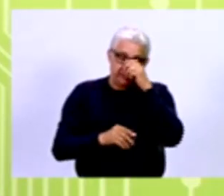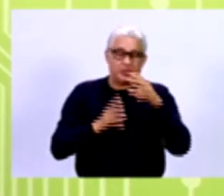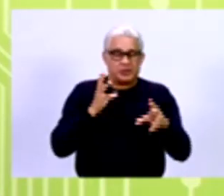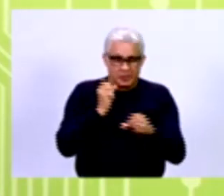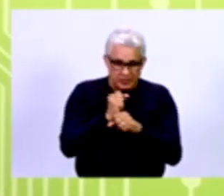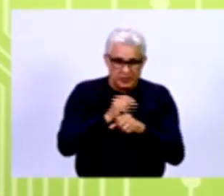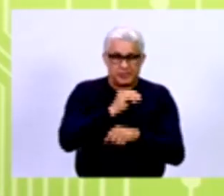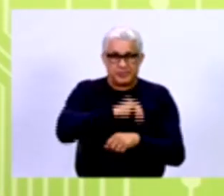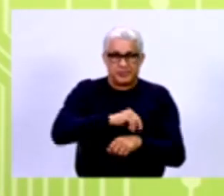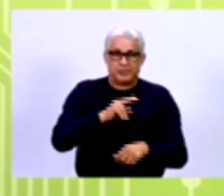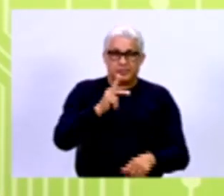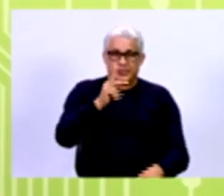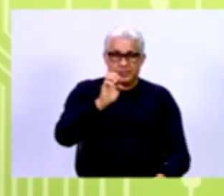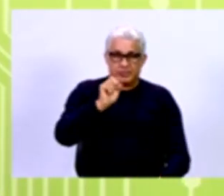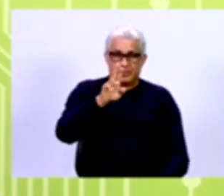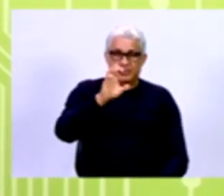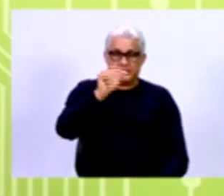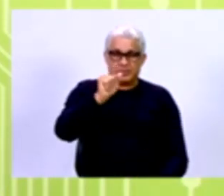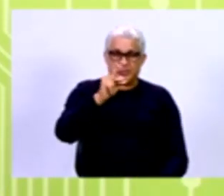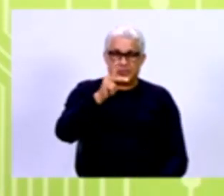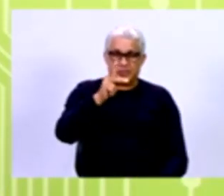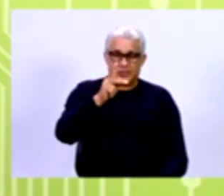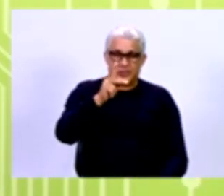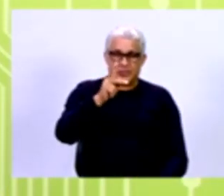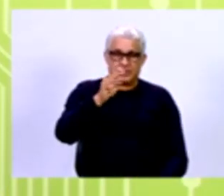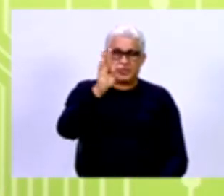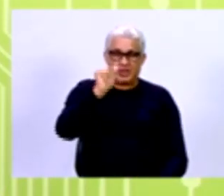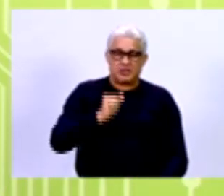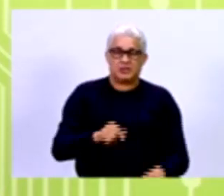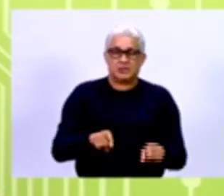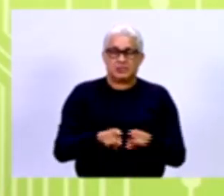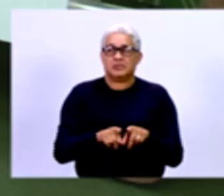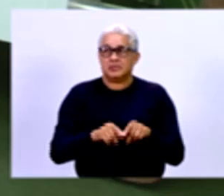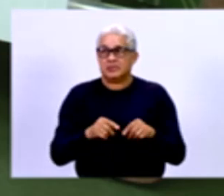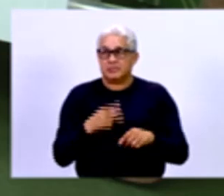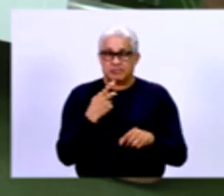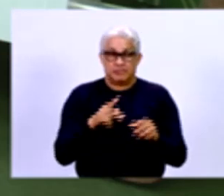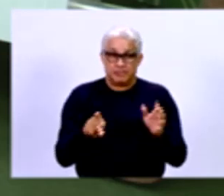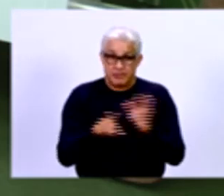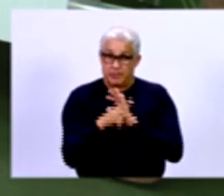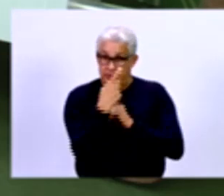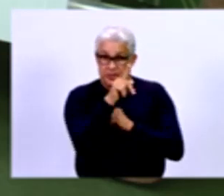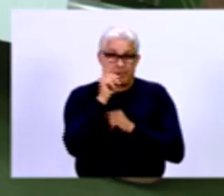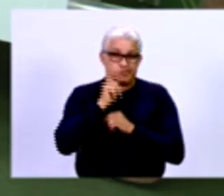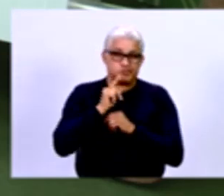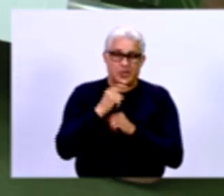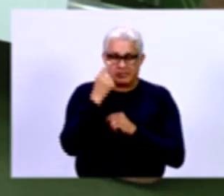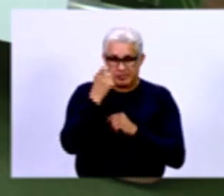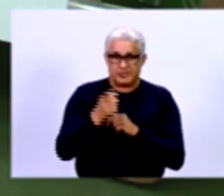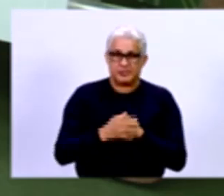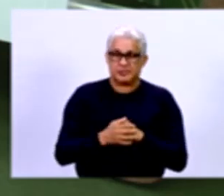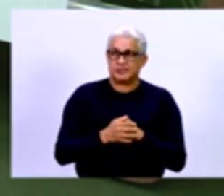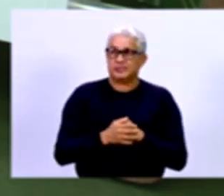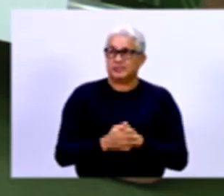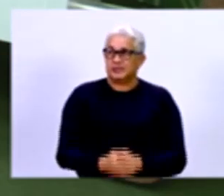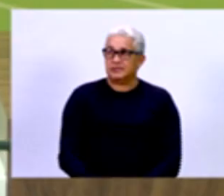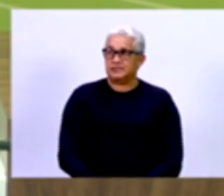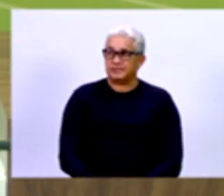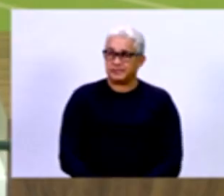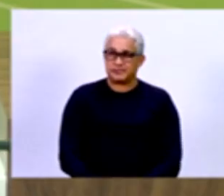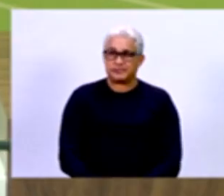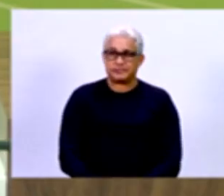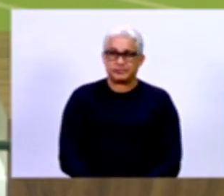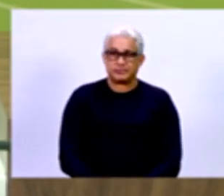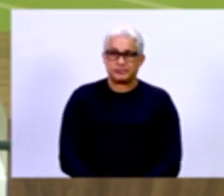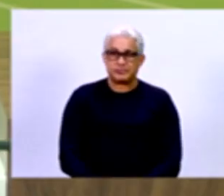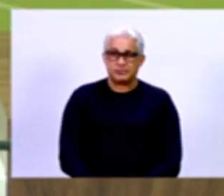um indicador, é o agregado preferencial de análise deles. Isso é interessante de chamar a atenção. Professor, enquanto a gente está